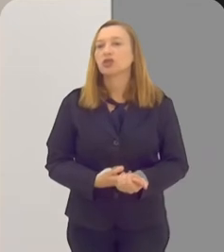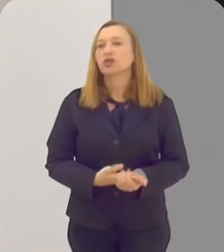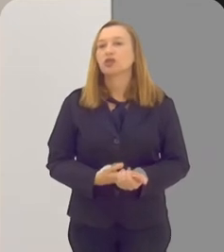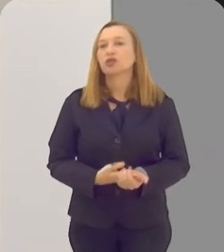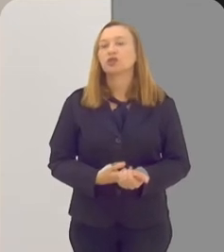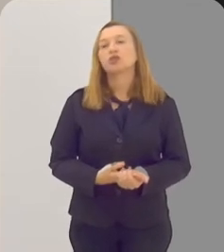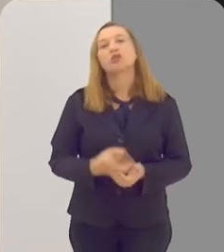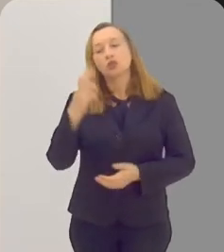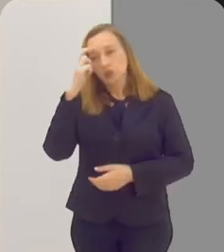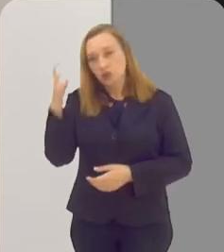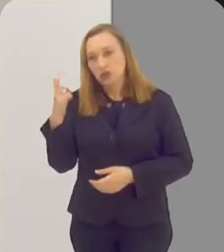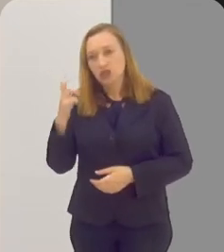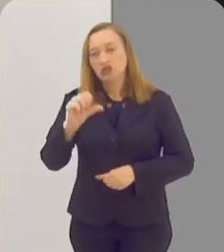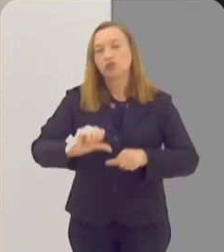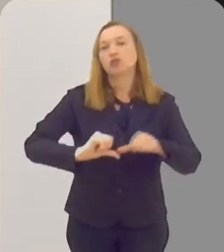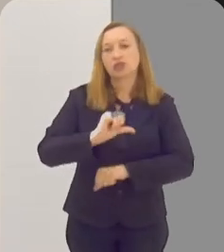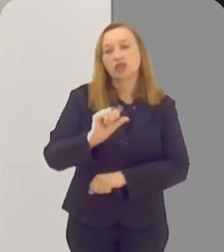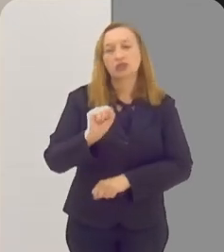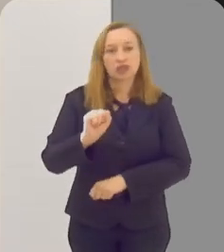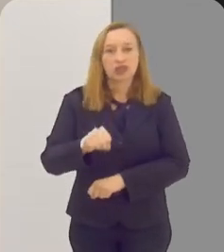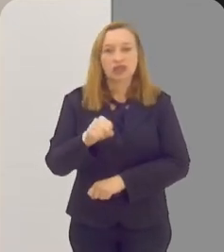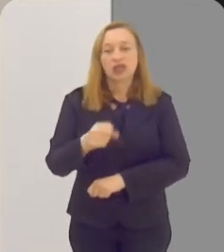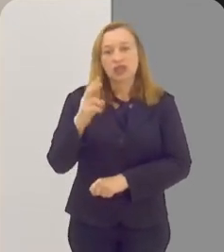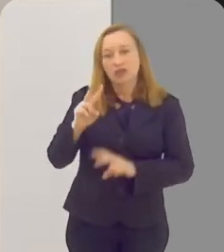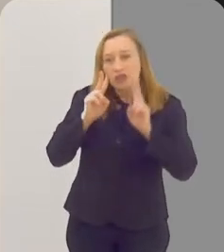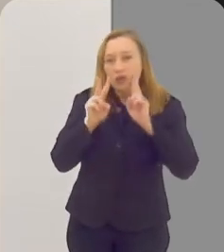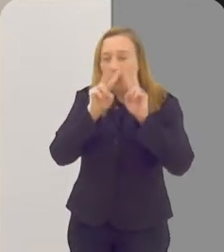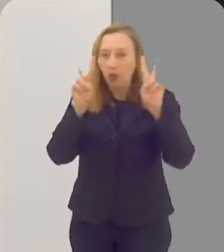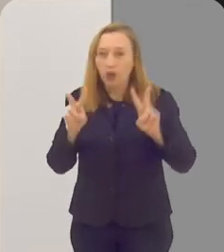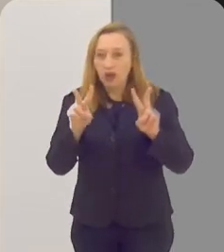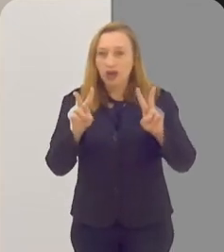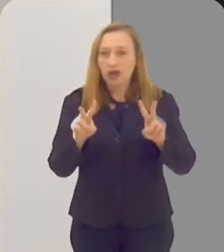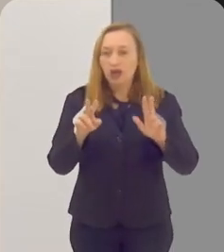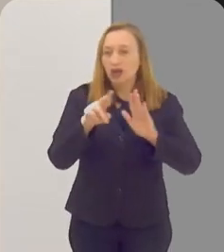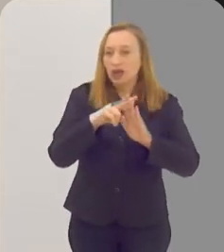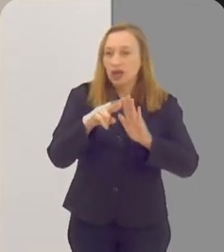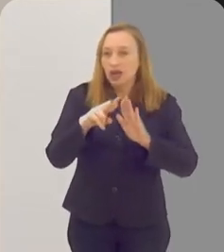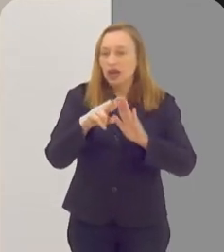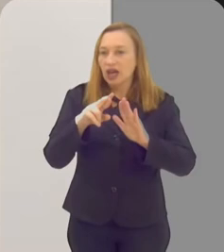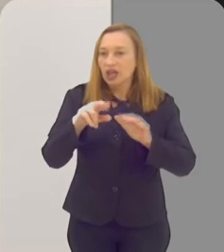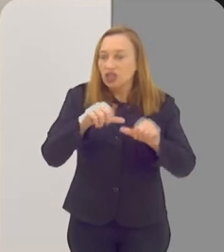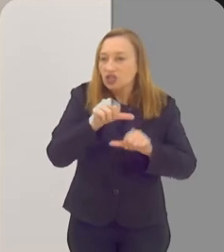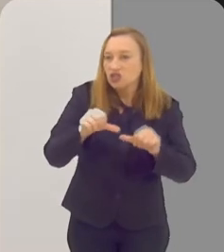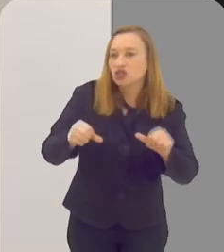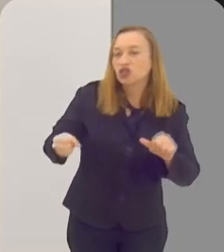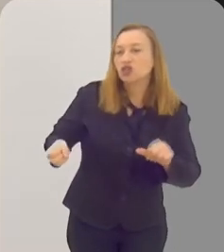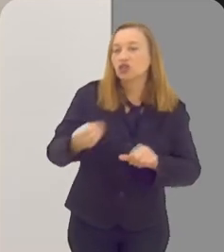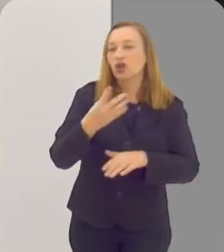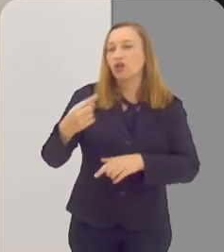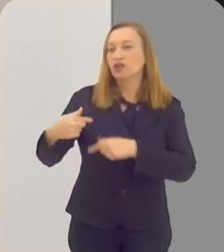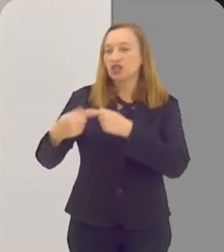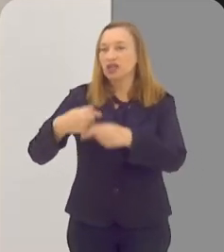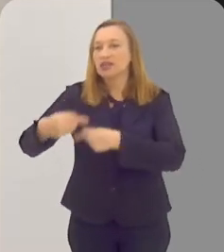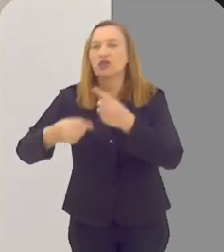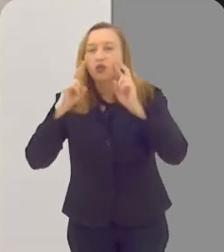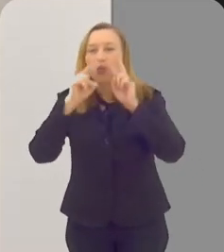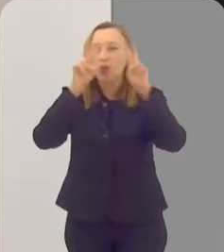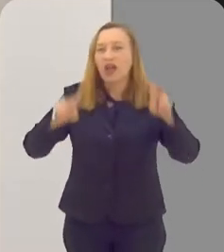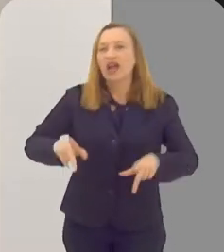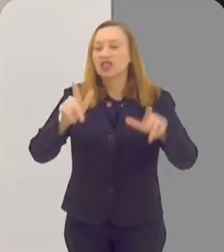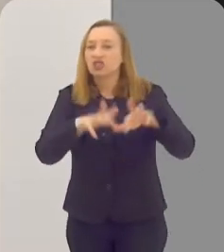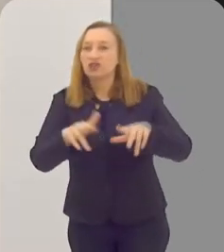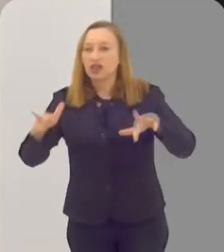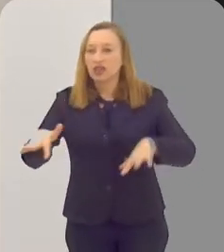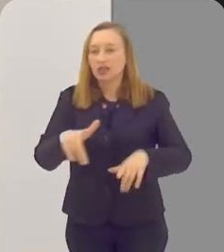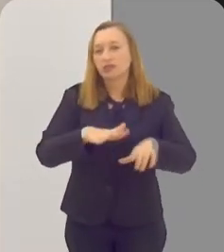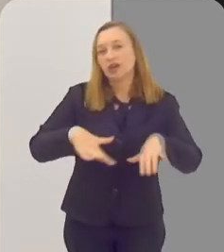acredito que culturalmente a gente vem mudando. Se você olhar as novas gerações, elas já têm um olhar